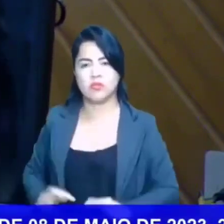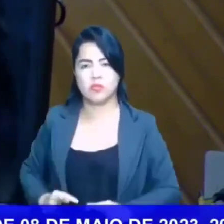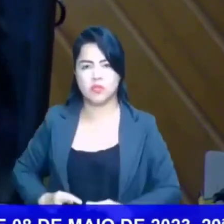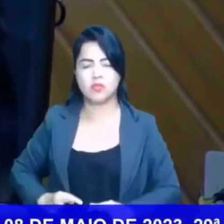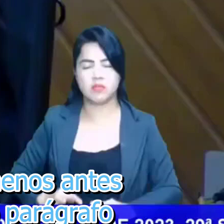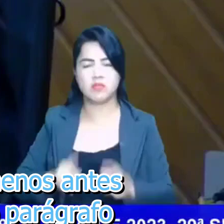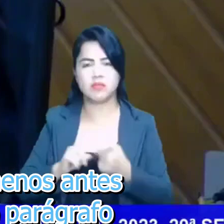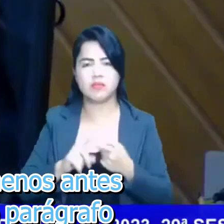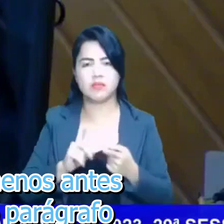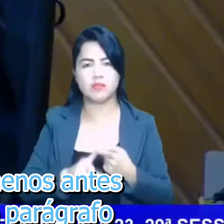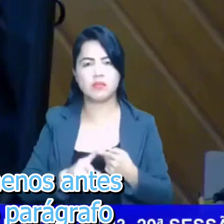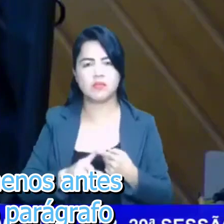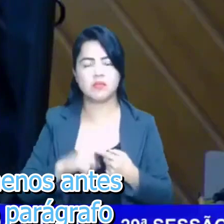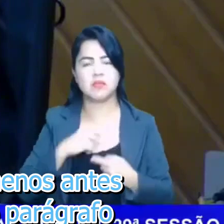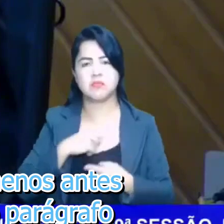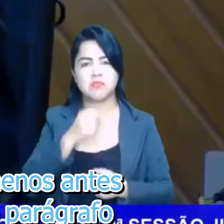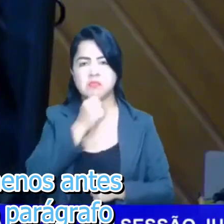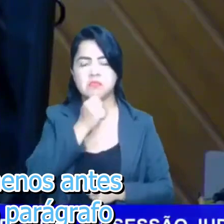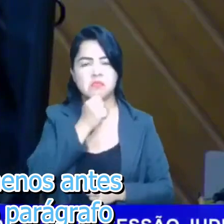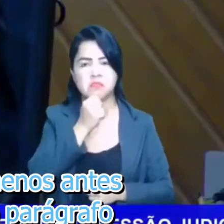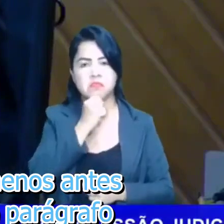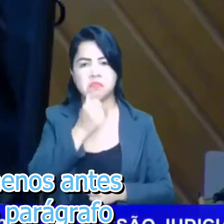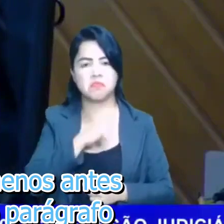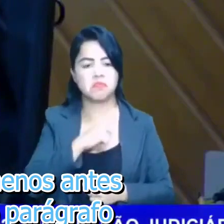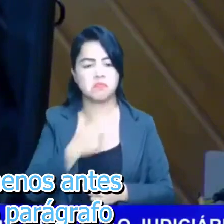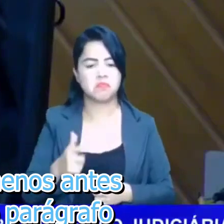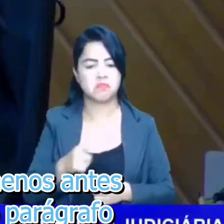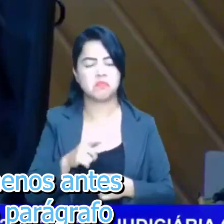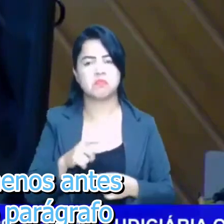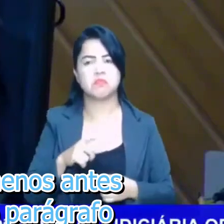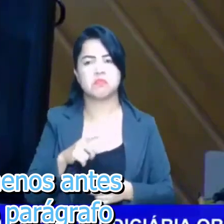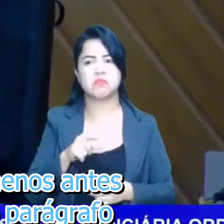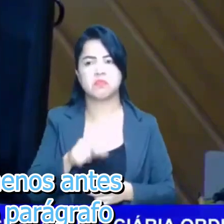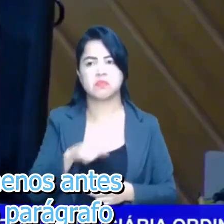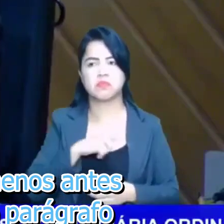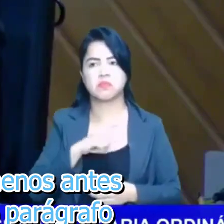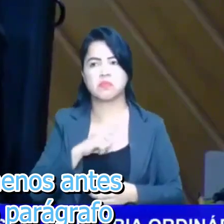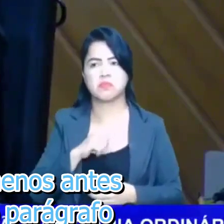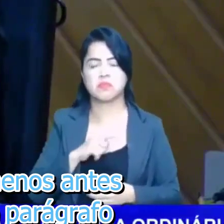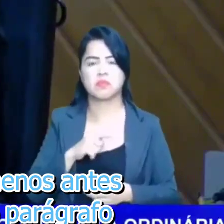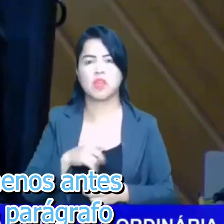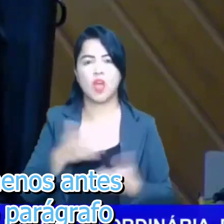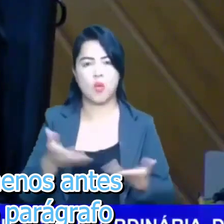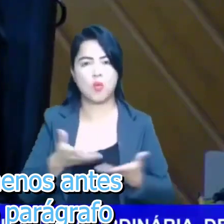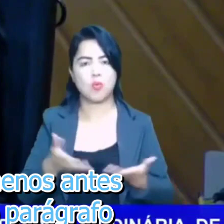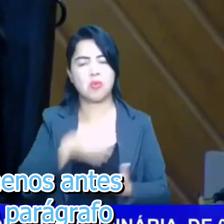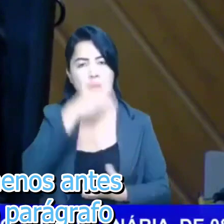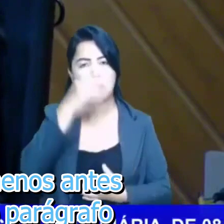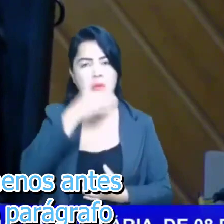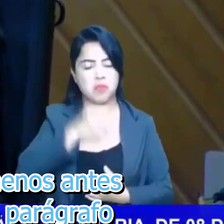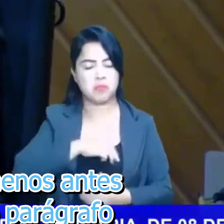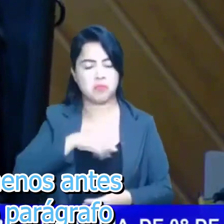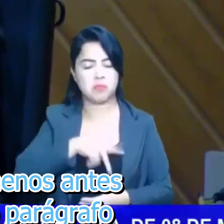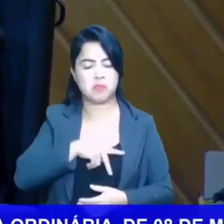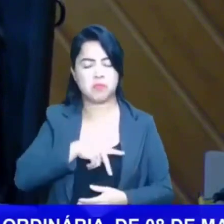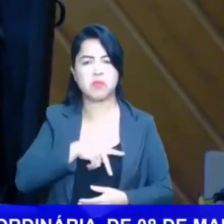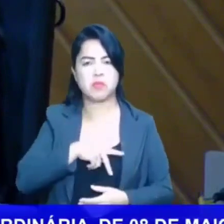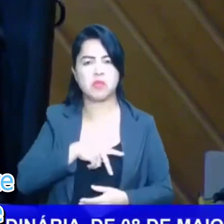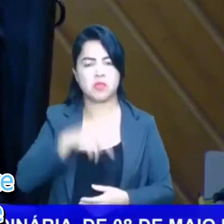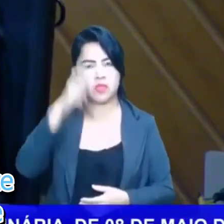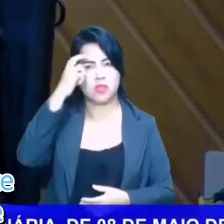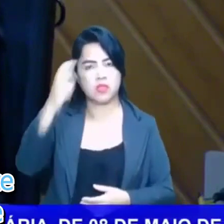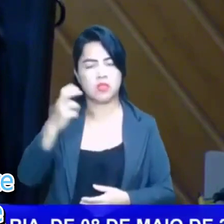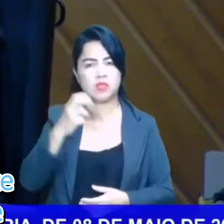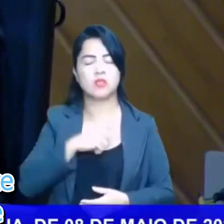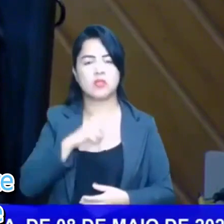especializada. Adianto que não assiste razão ao parquê eleitoral, pelo menos antes desta atual manifestação, uma vez que a inteligência do parágrafo 1º